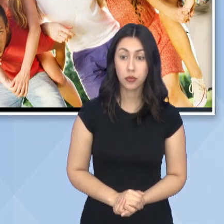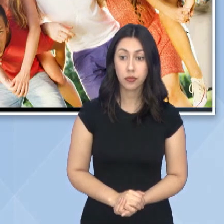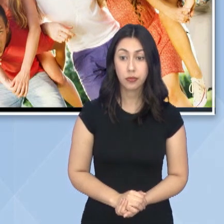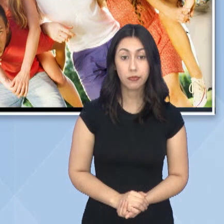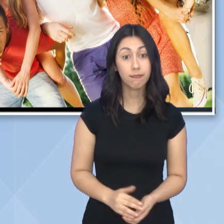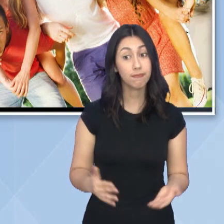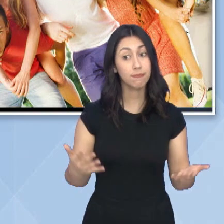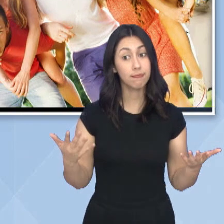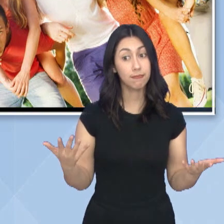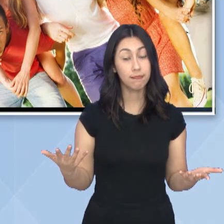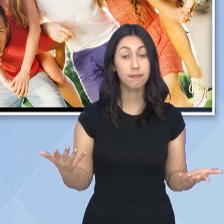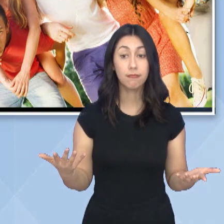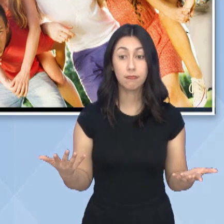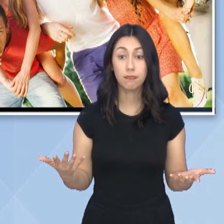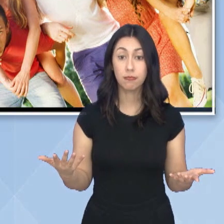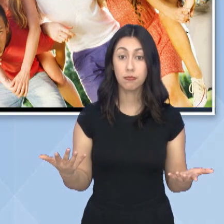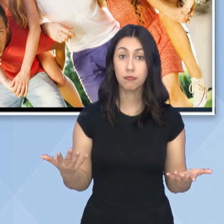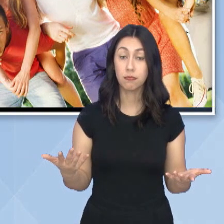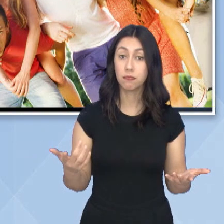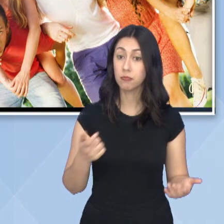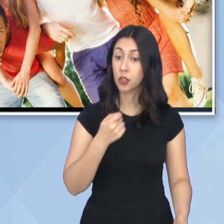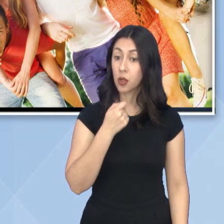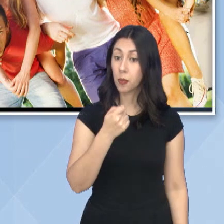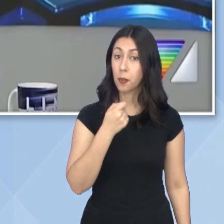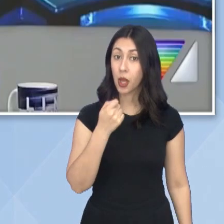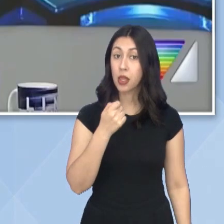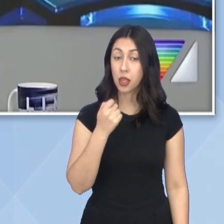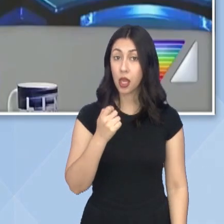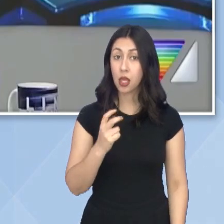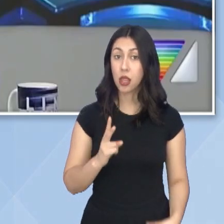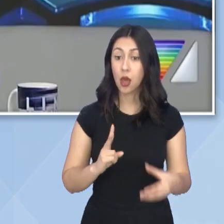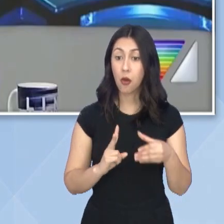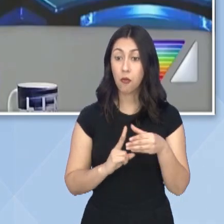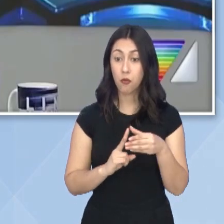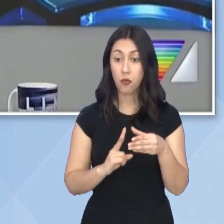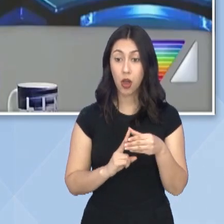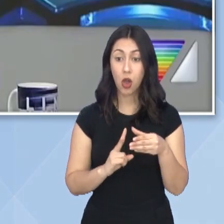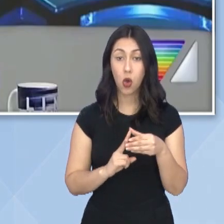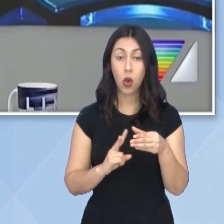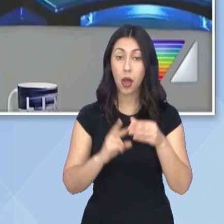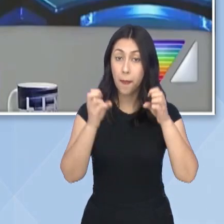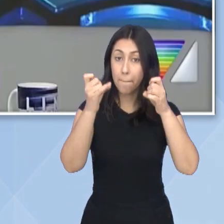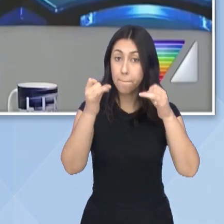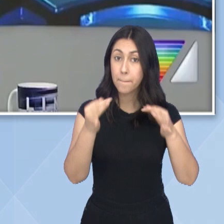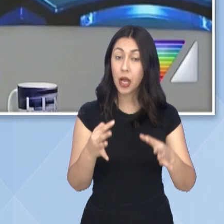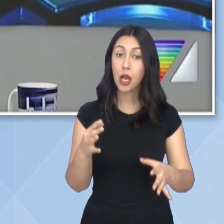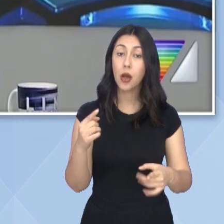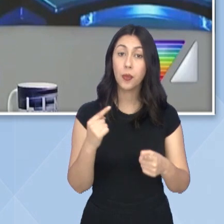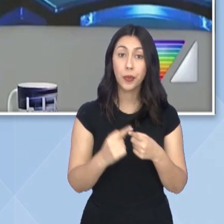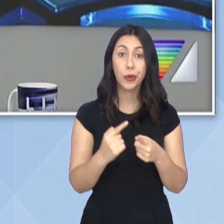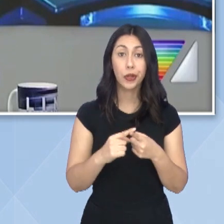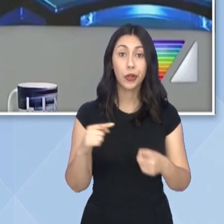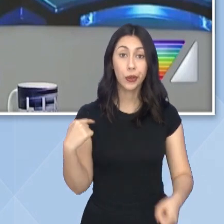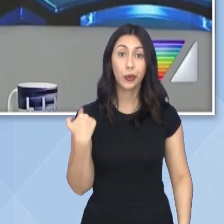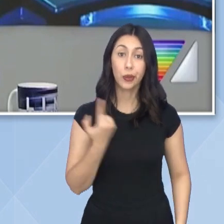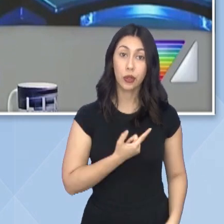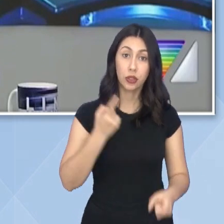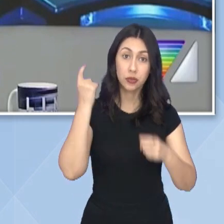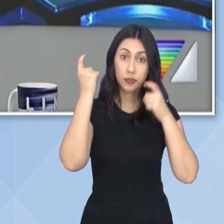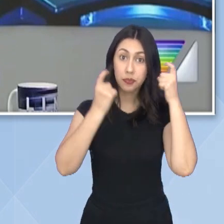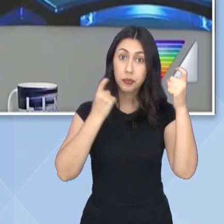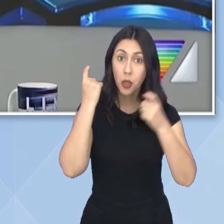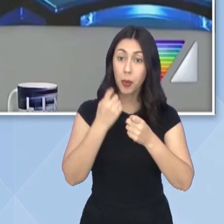Então, senhor presidente, está aí a matéria da Vanguarda, né, que ilustra bem a preocupação que nós temos com os carros,